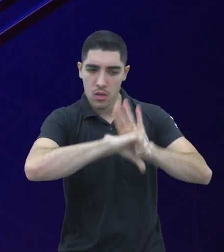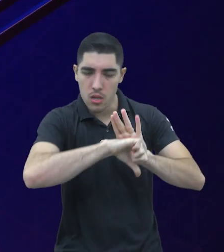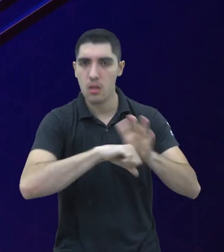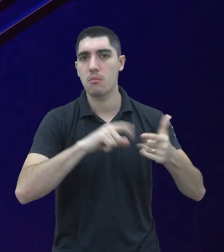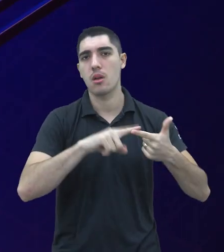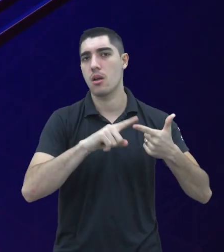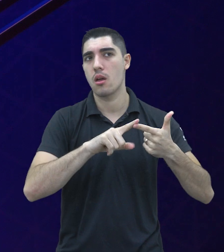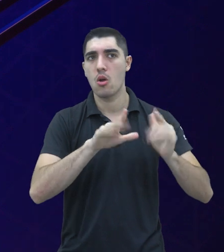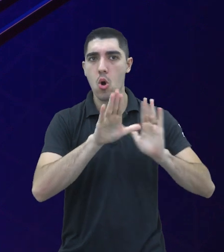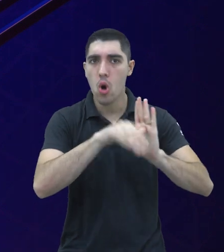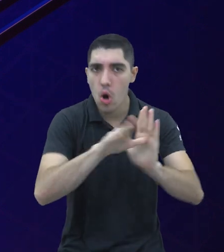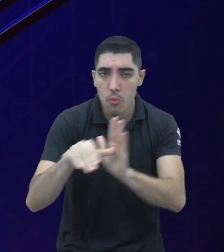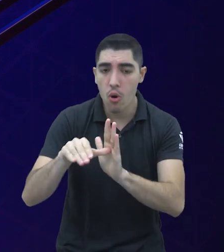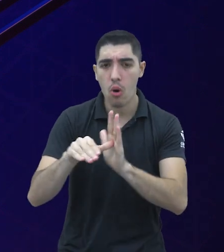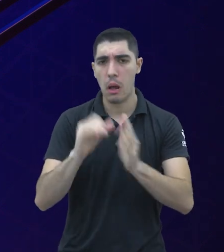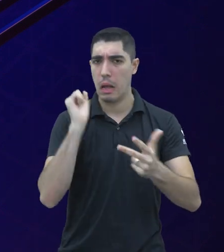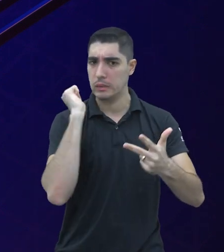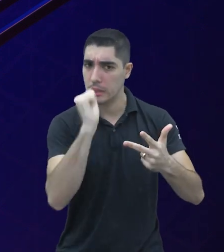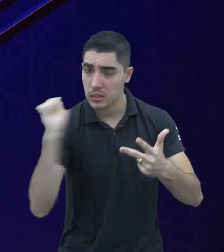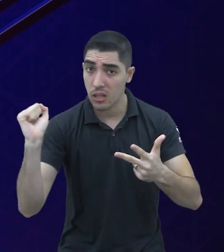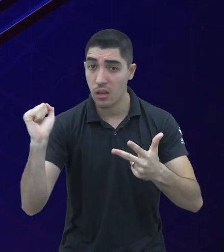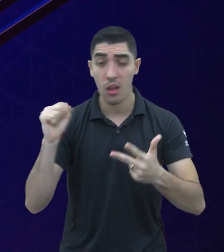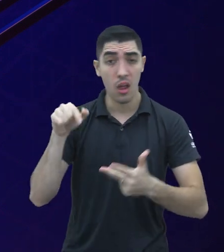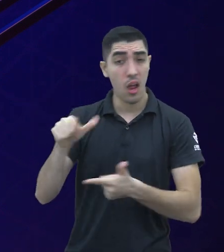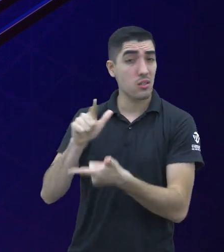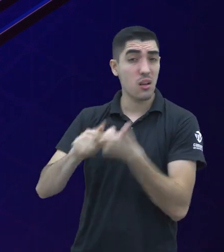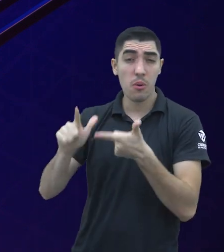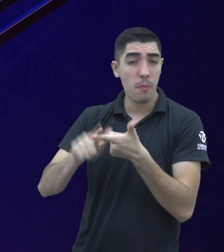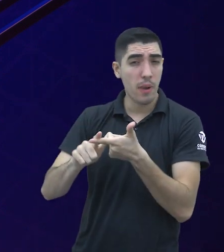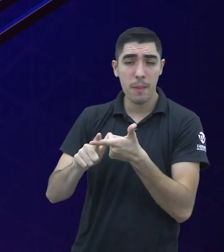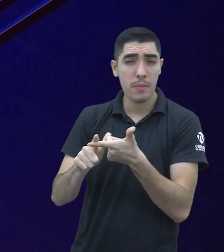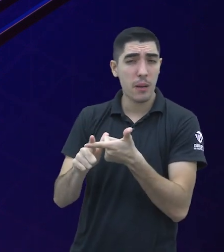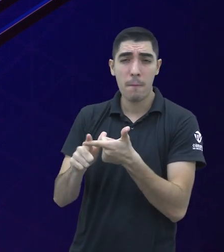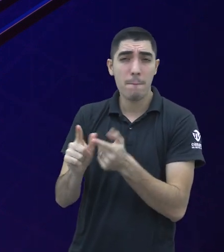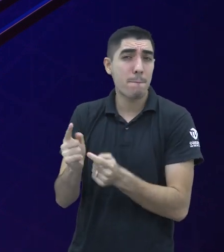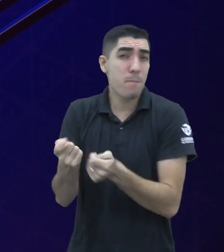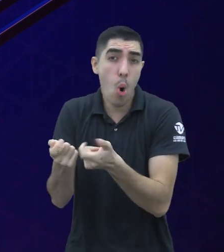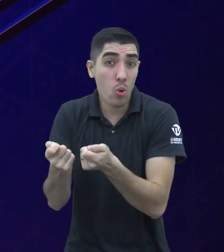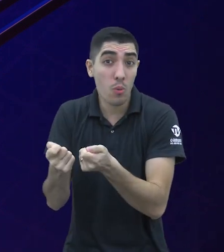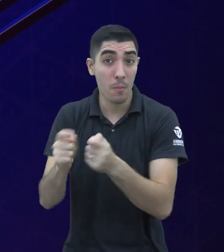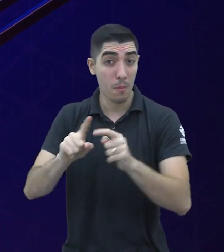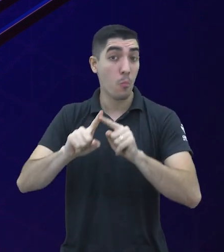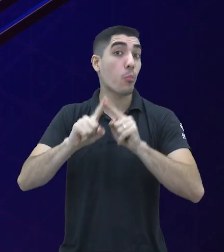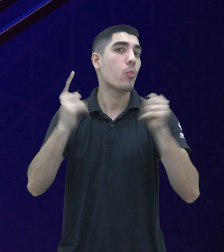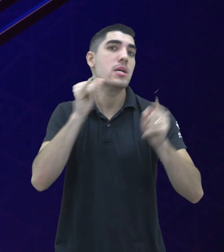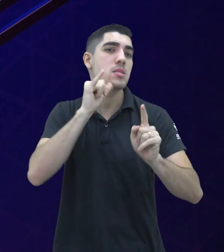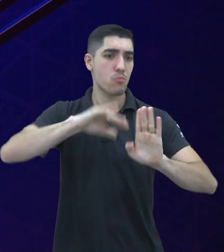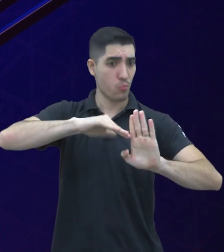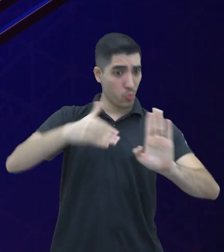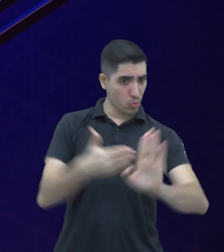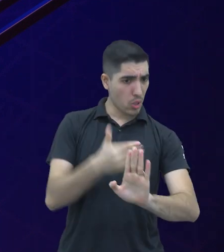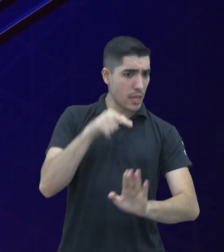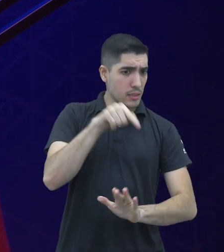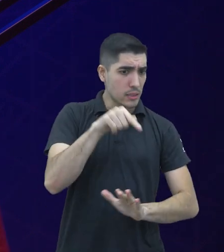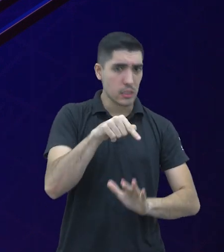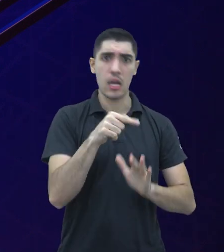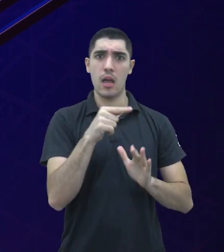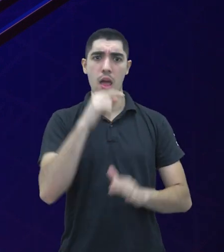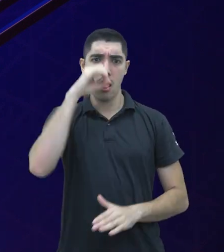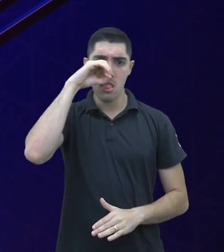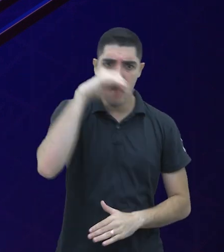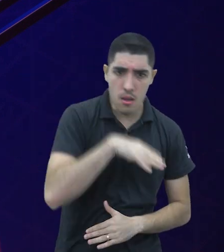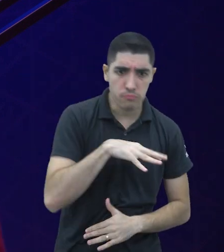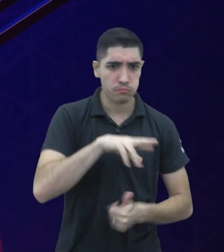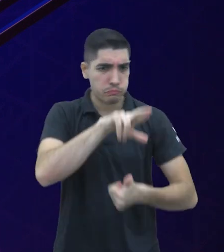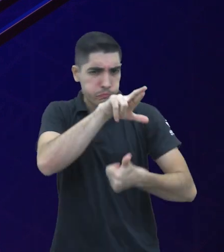que crimes como roubo e assassinato são apenas a ponta do iceberg. Se formos em busca das raízes da criminalidade, veremos que o